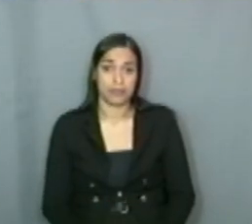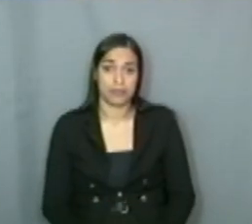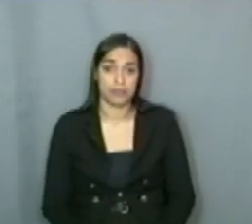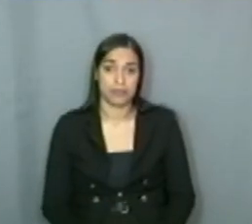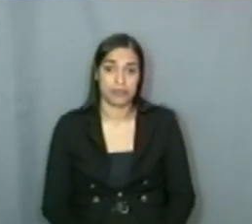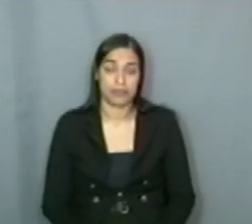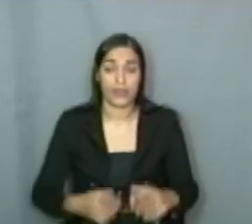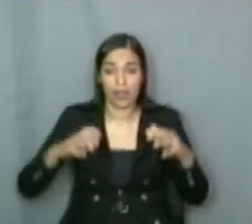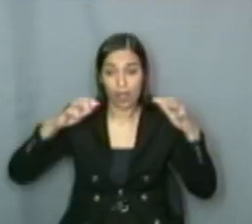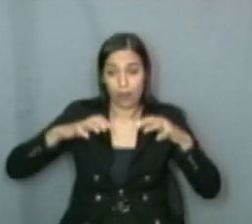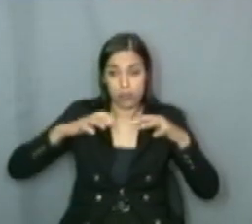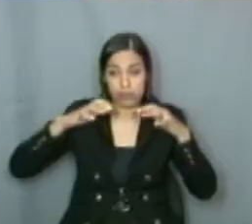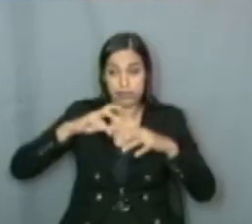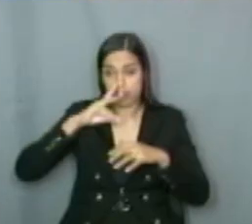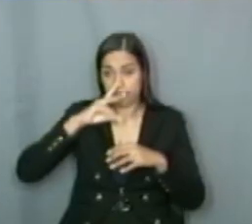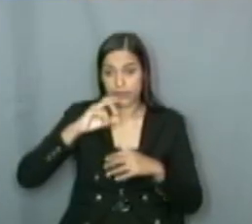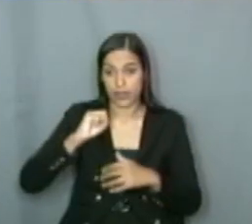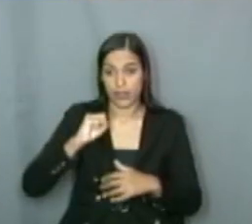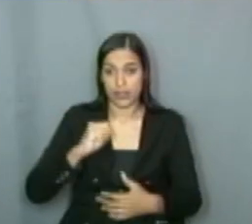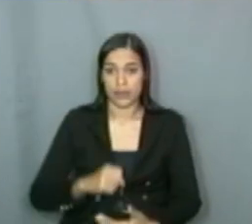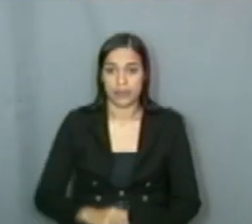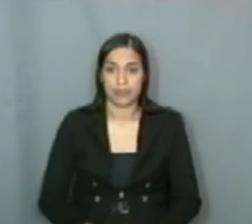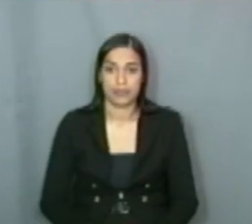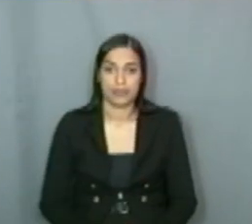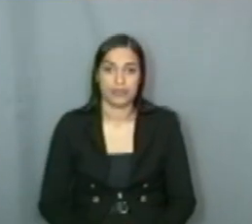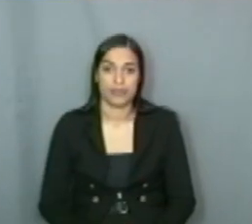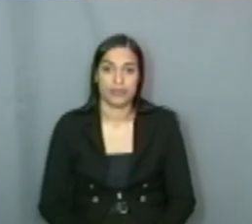Se der uma chuva forte.